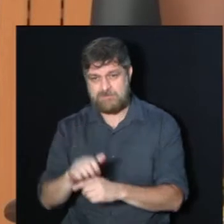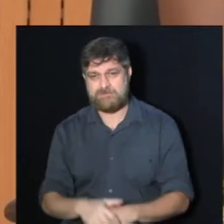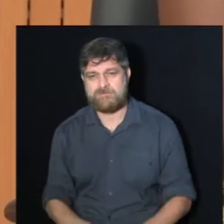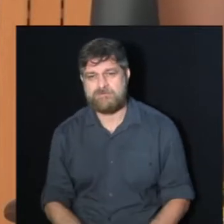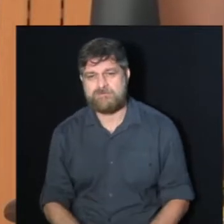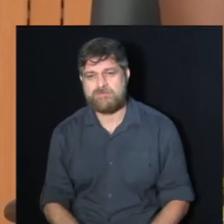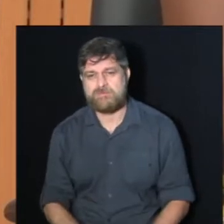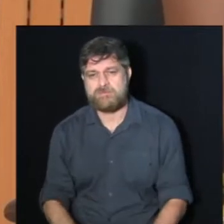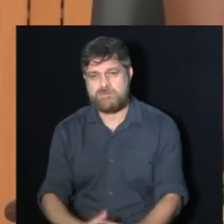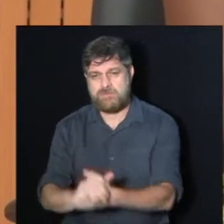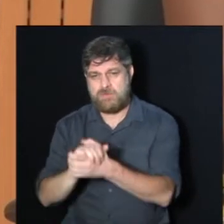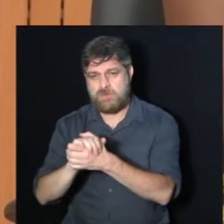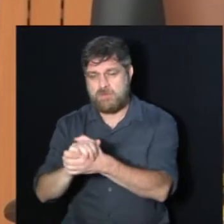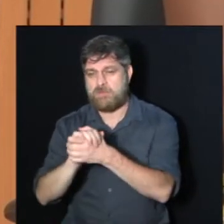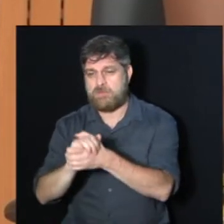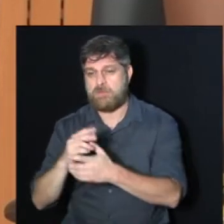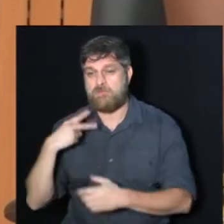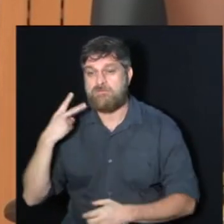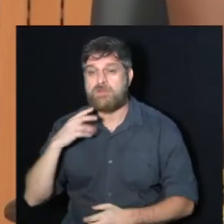cumprimentar o Carlão,